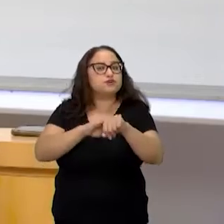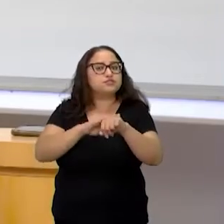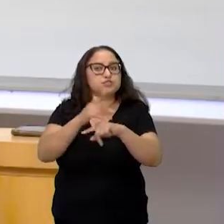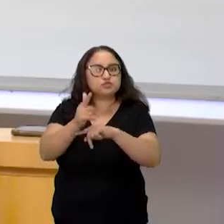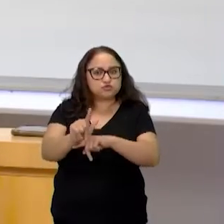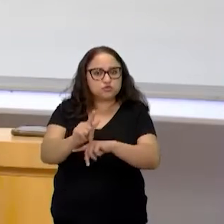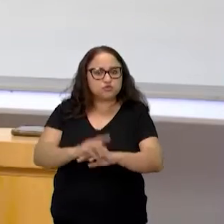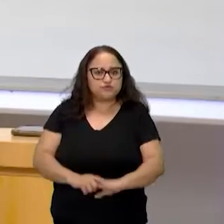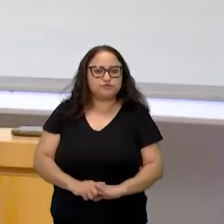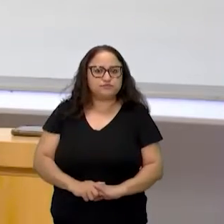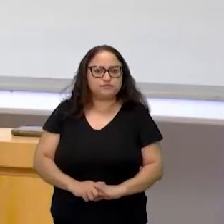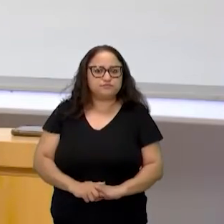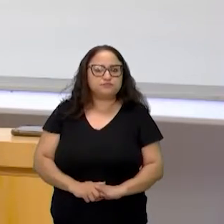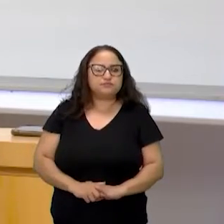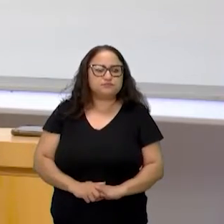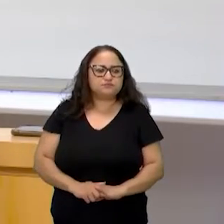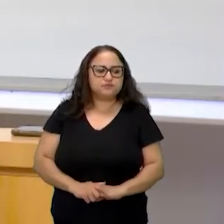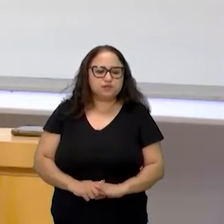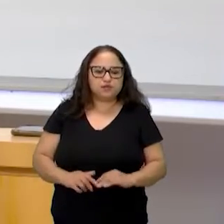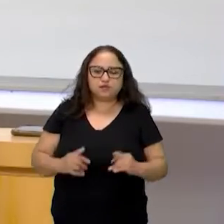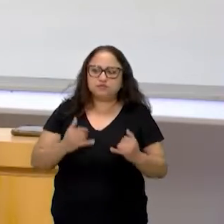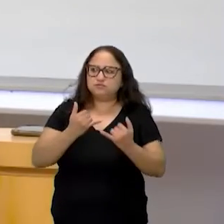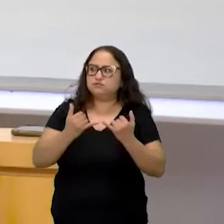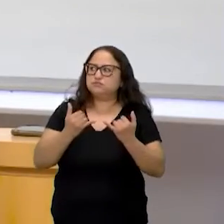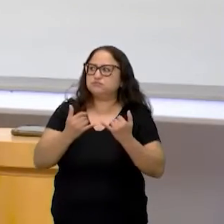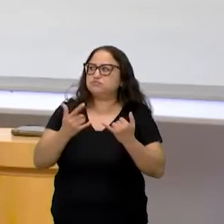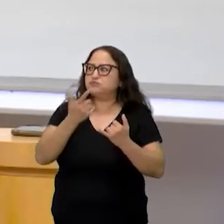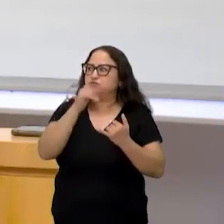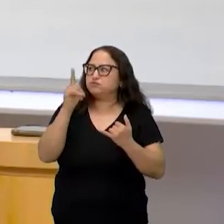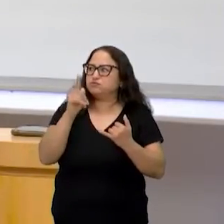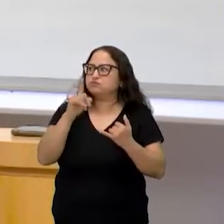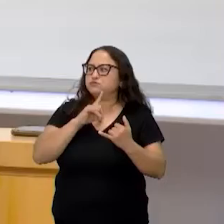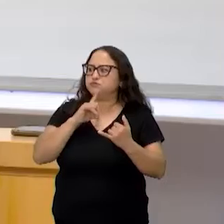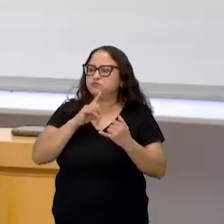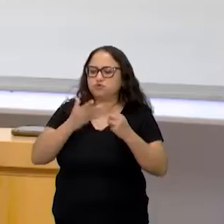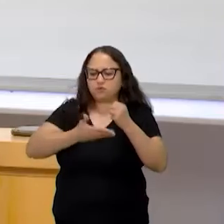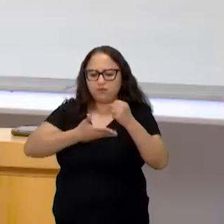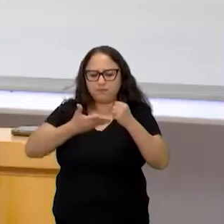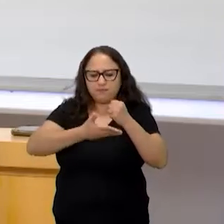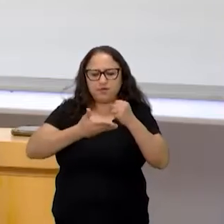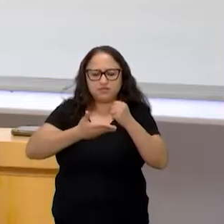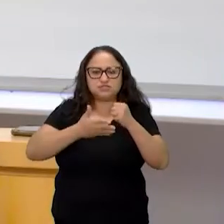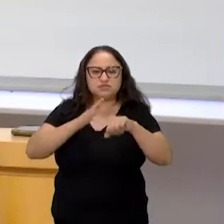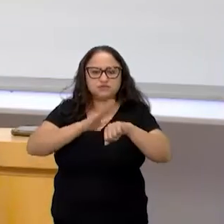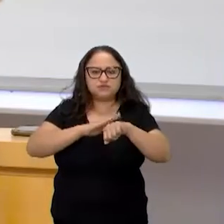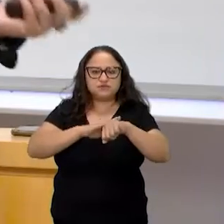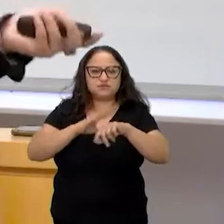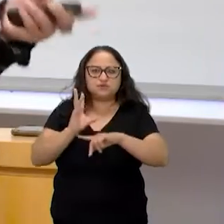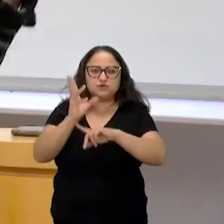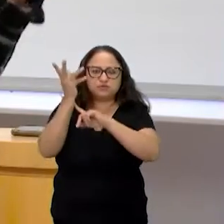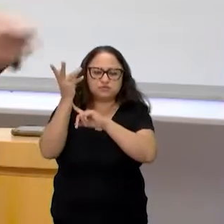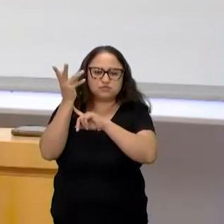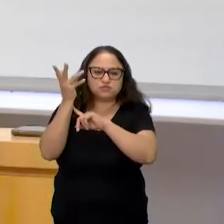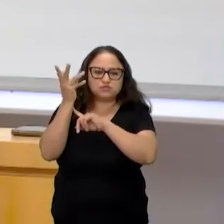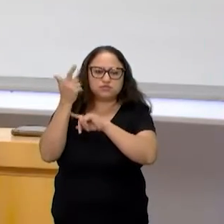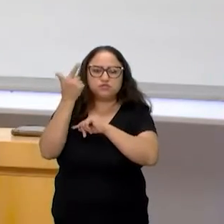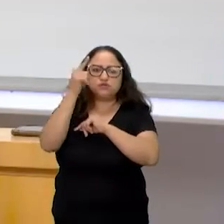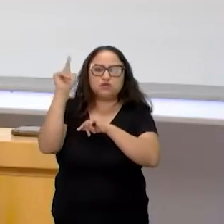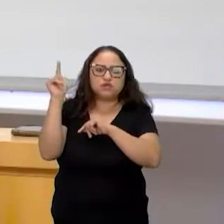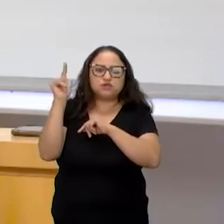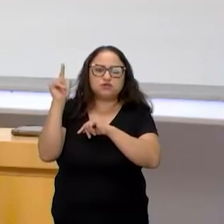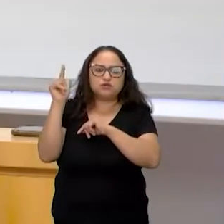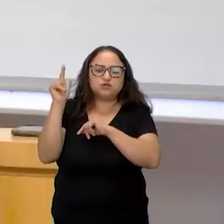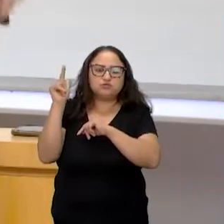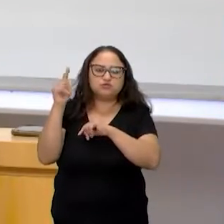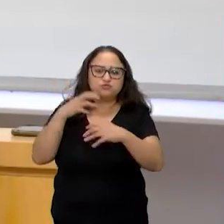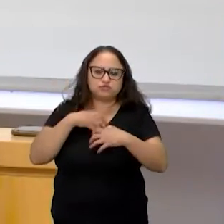refeito, né, na mesma peça em outra ocasião, ou até mesmo servir de base para o funcionamento de esquemas em outras